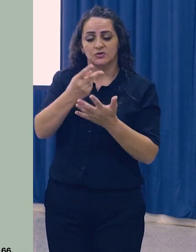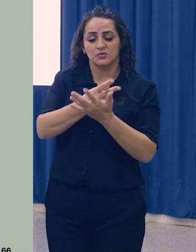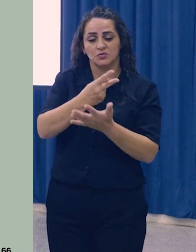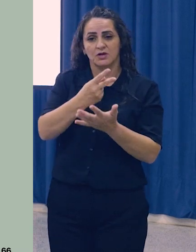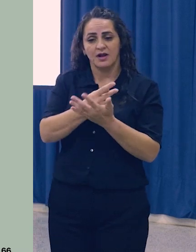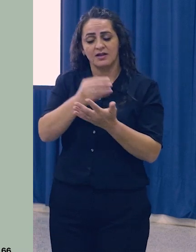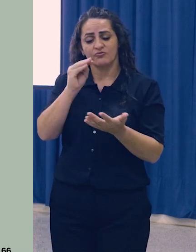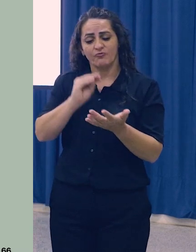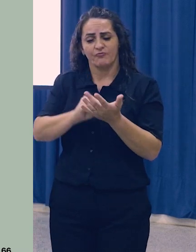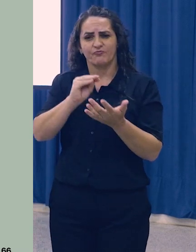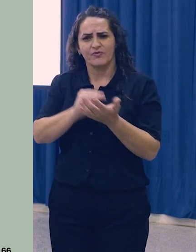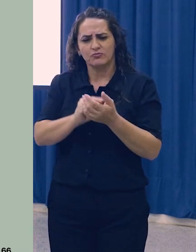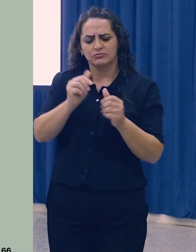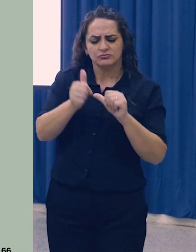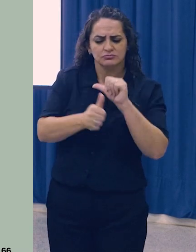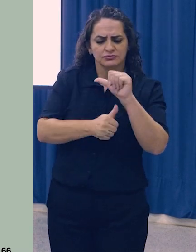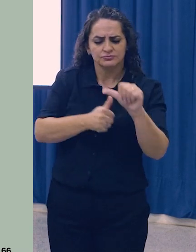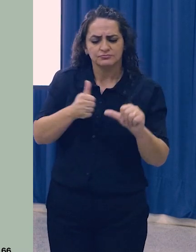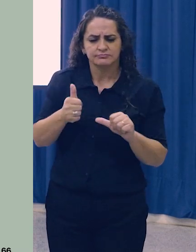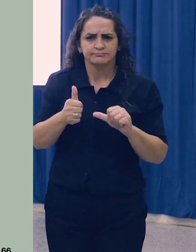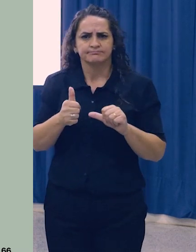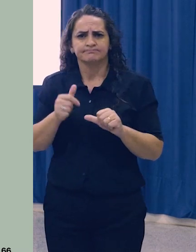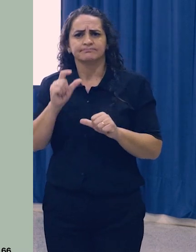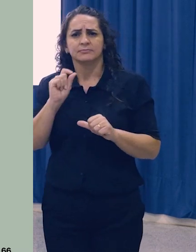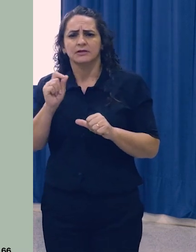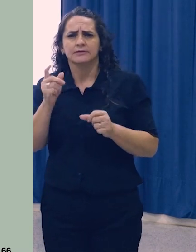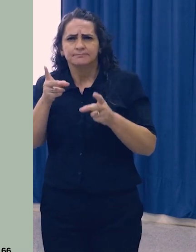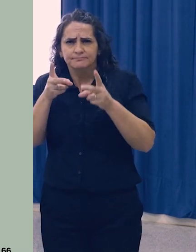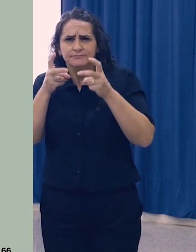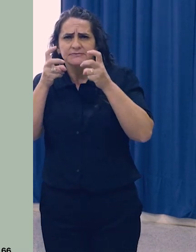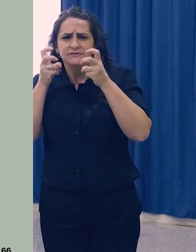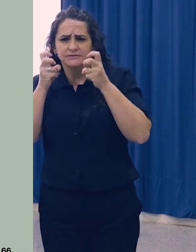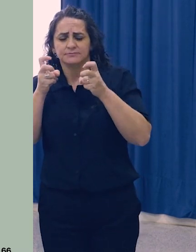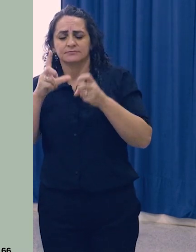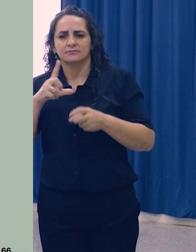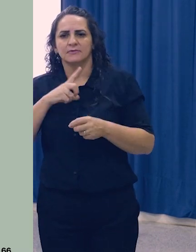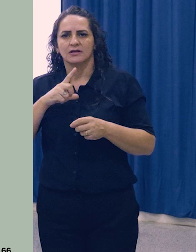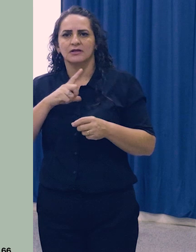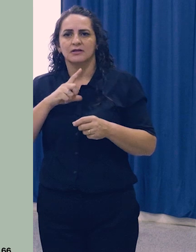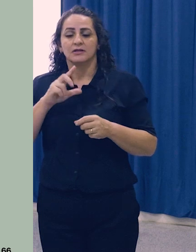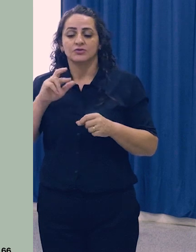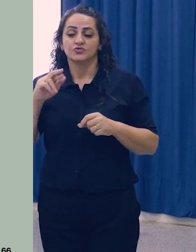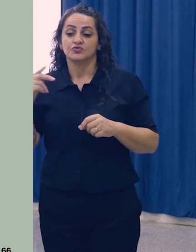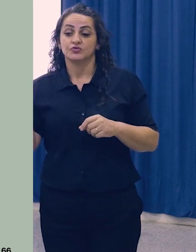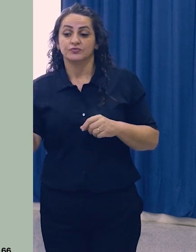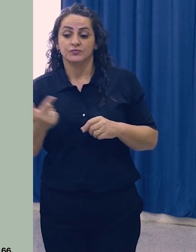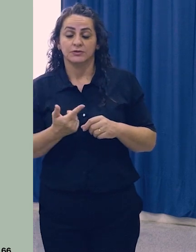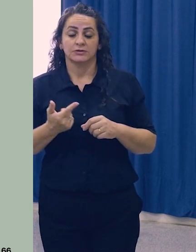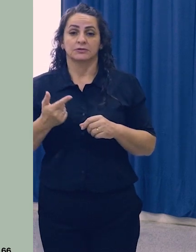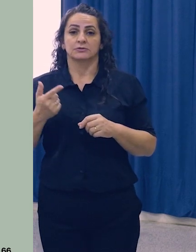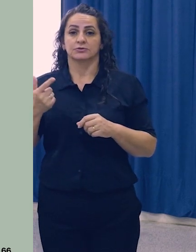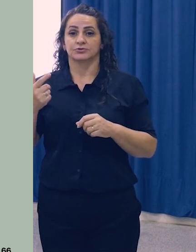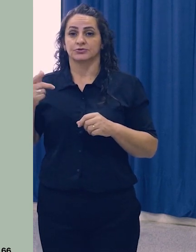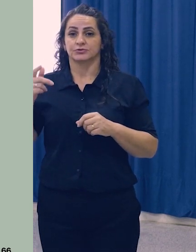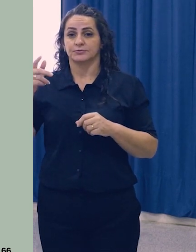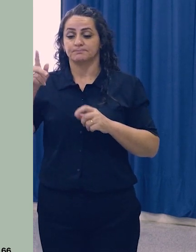cumpriu, se alguma coisa mudou, se você percebeu que existe algum outro tipo de público que você pode